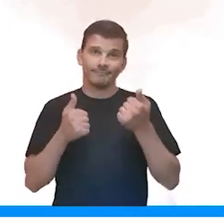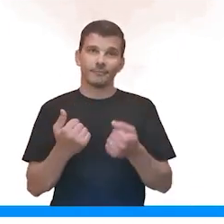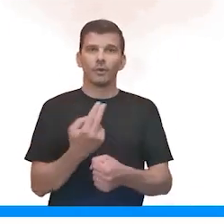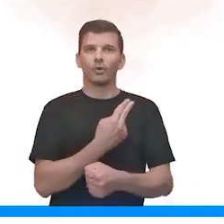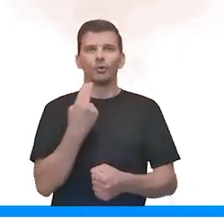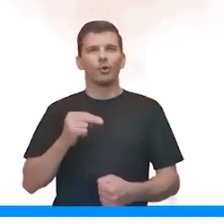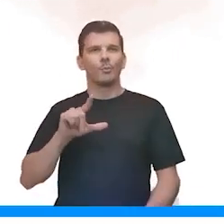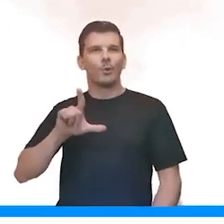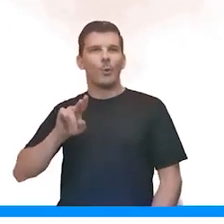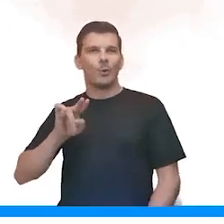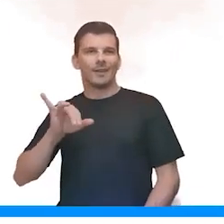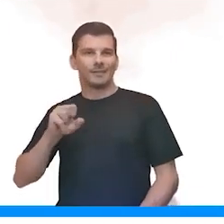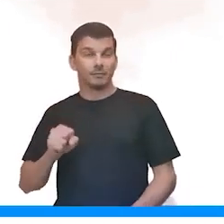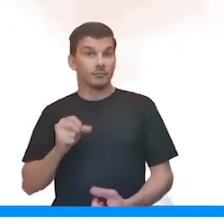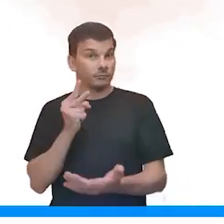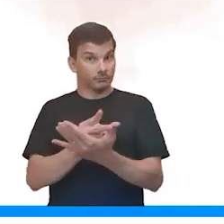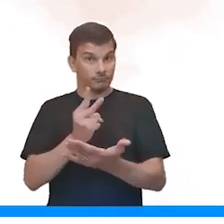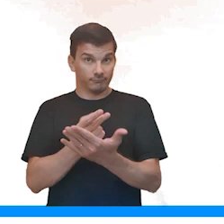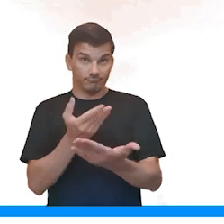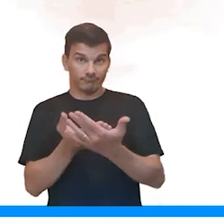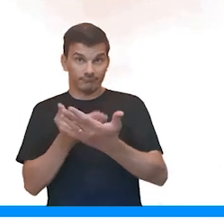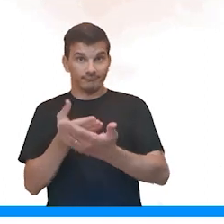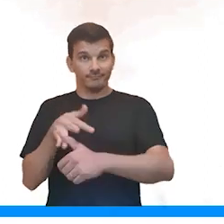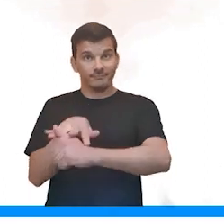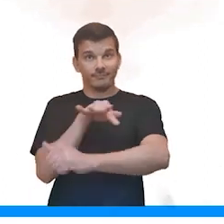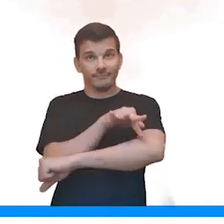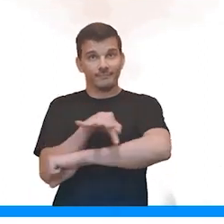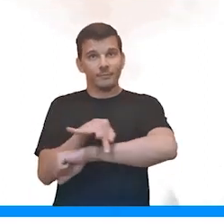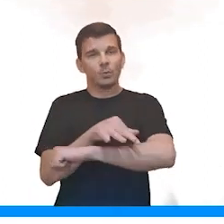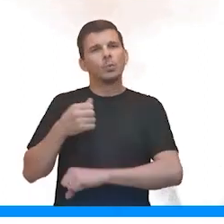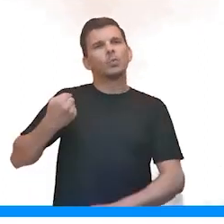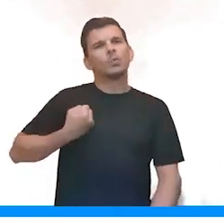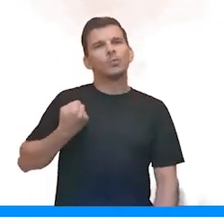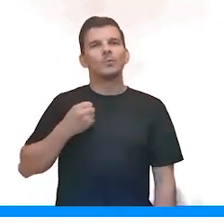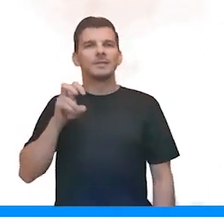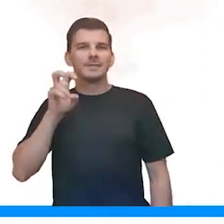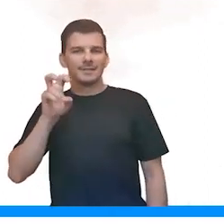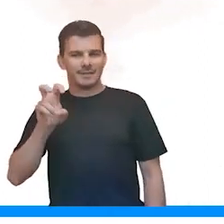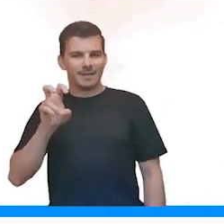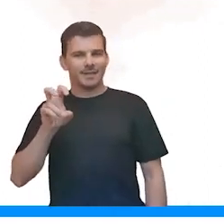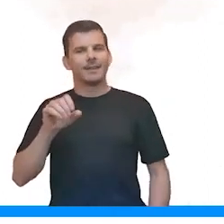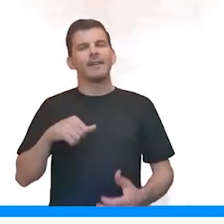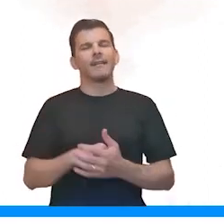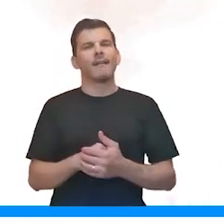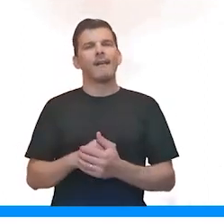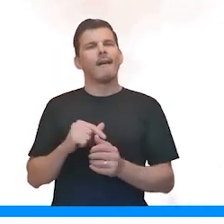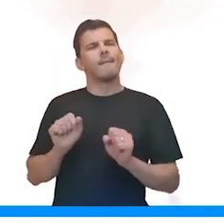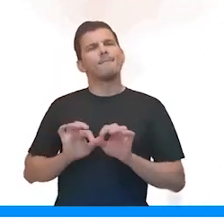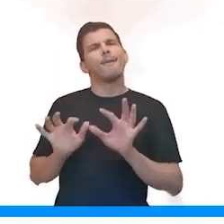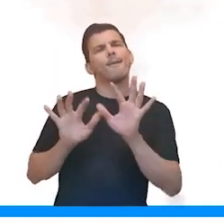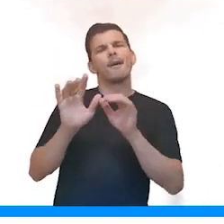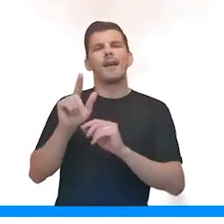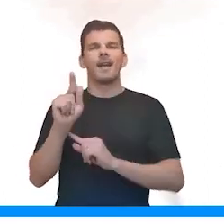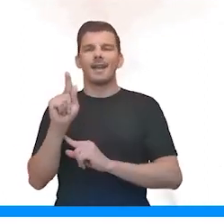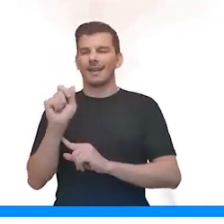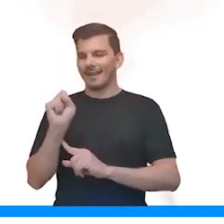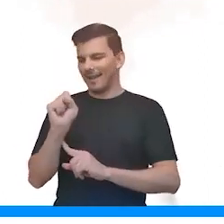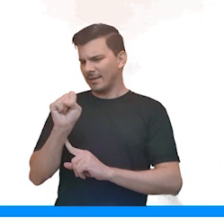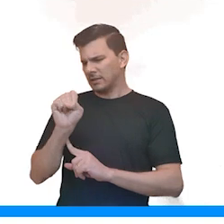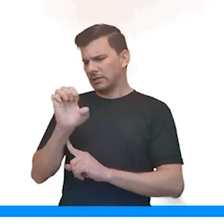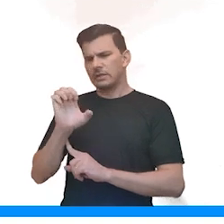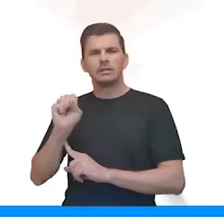Olá, tudo bem? Meu nome é Lucas. Vamos continuar nossas aulinhas de física aí, a nossa aula 5, gases e